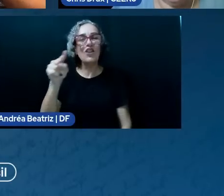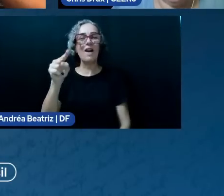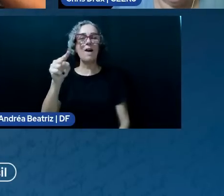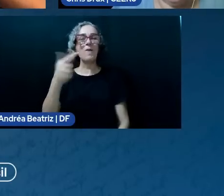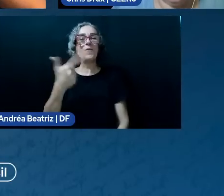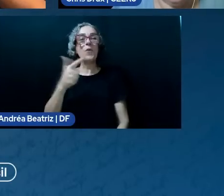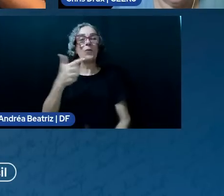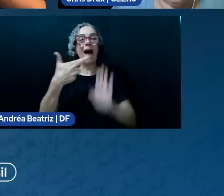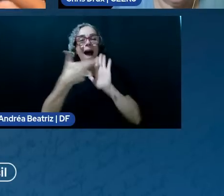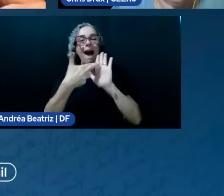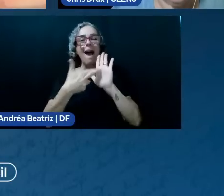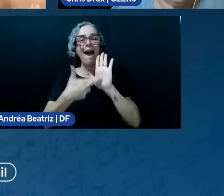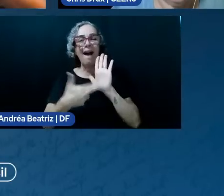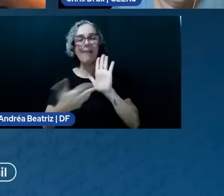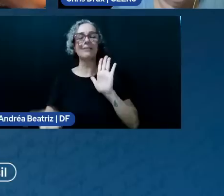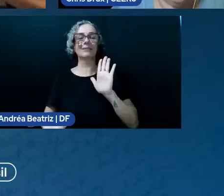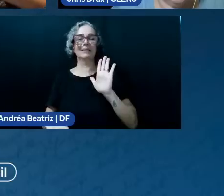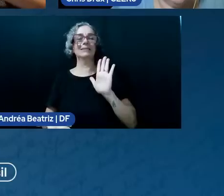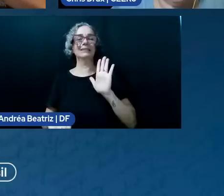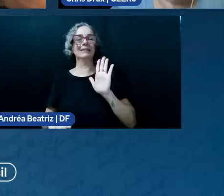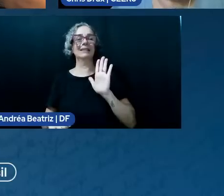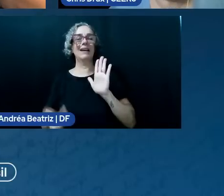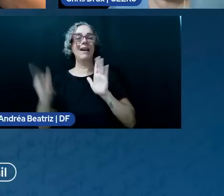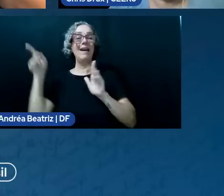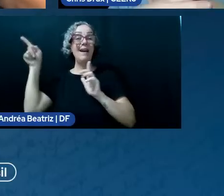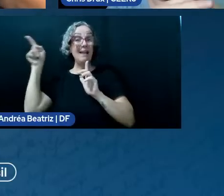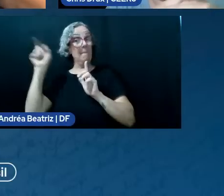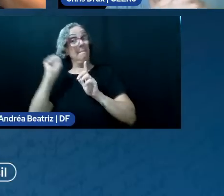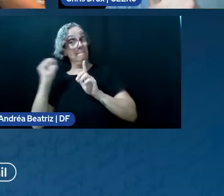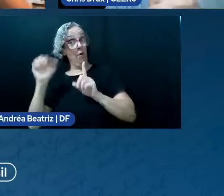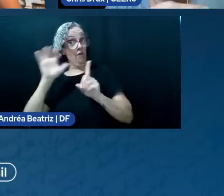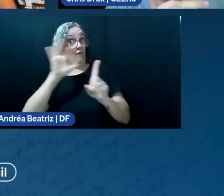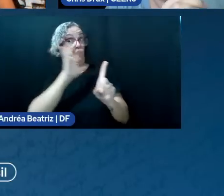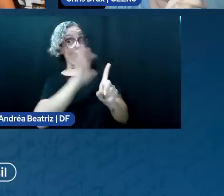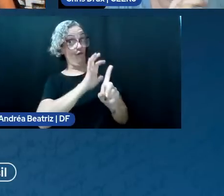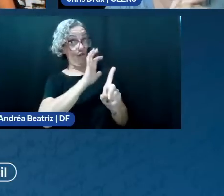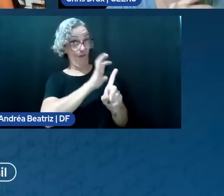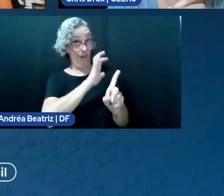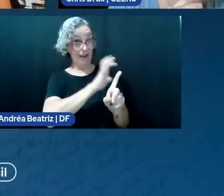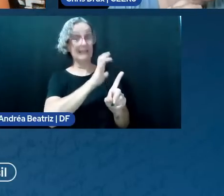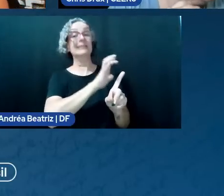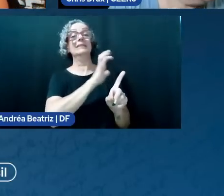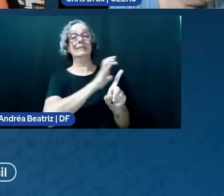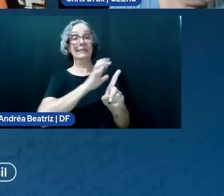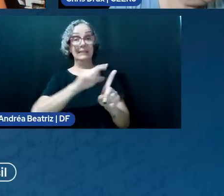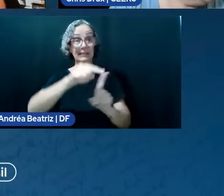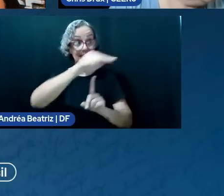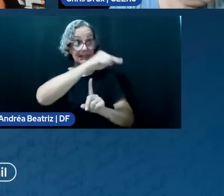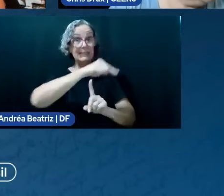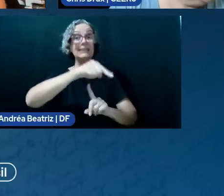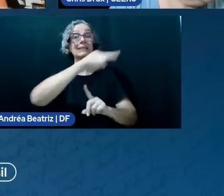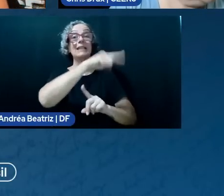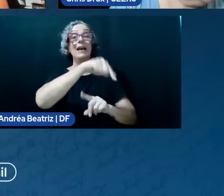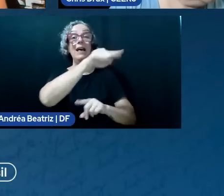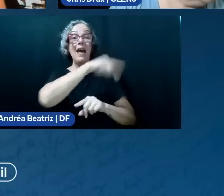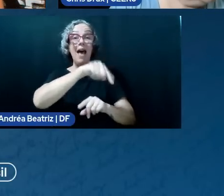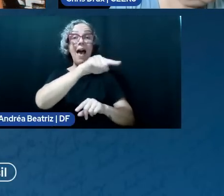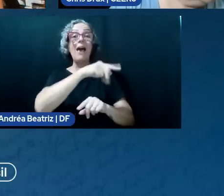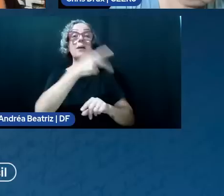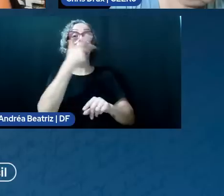própria influência pode levar a se descambar